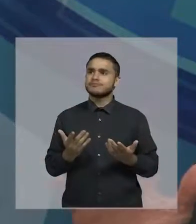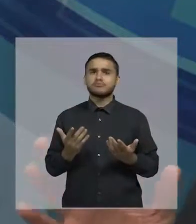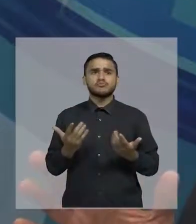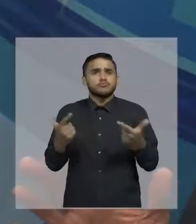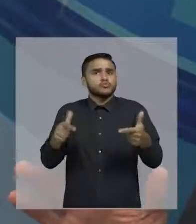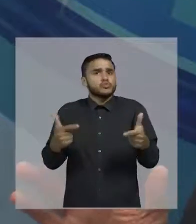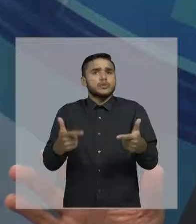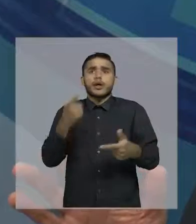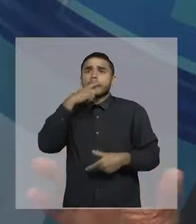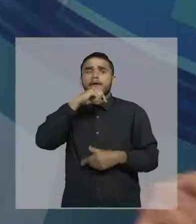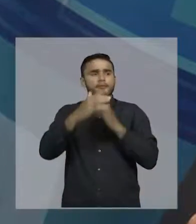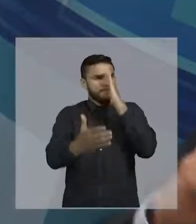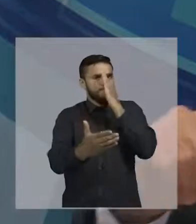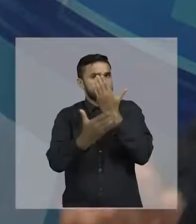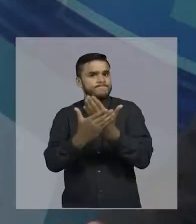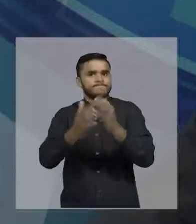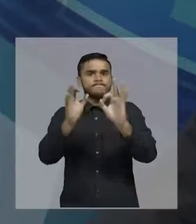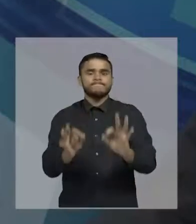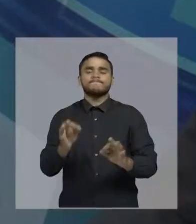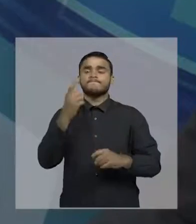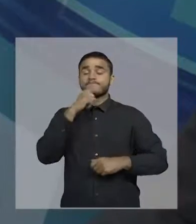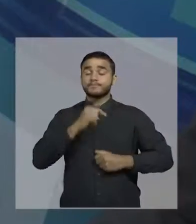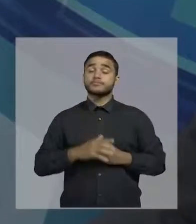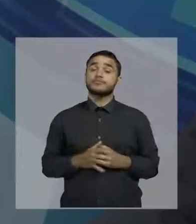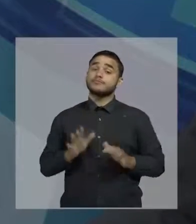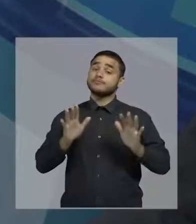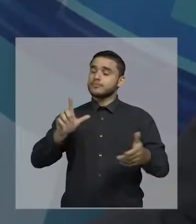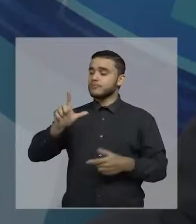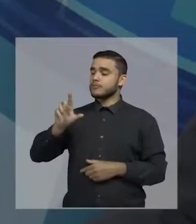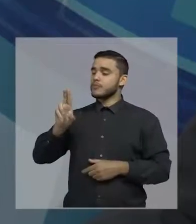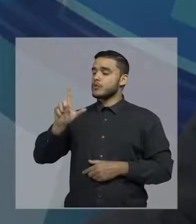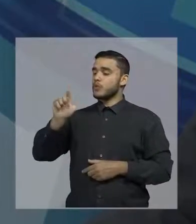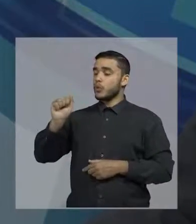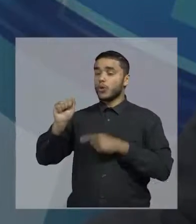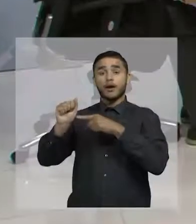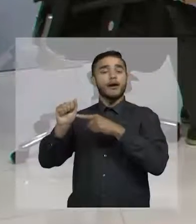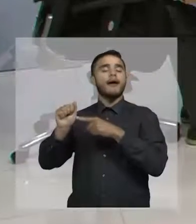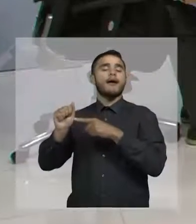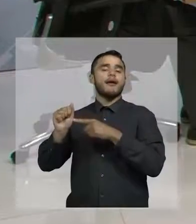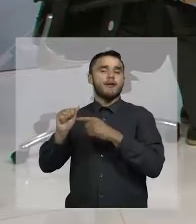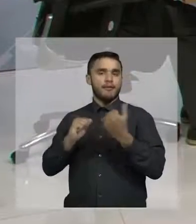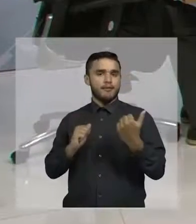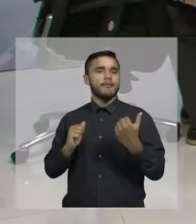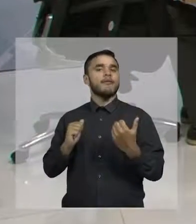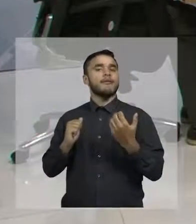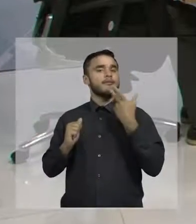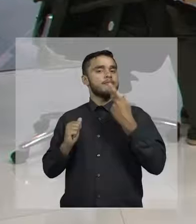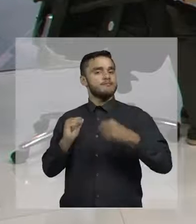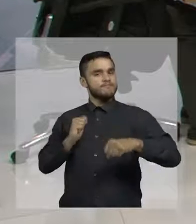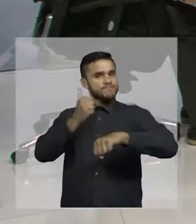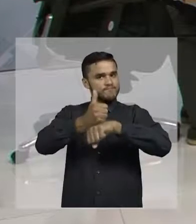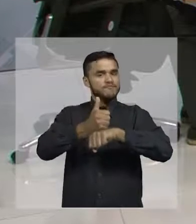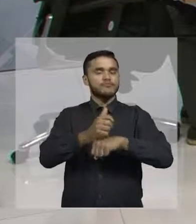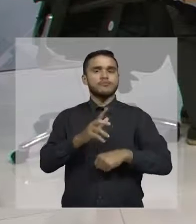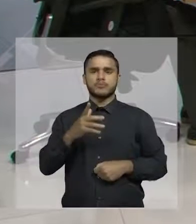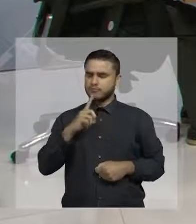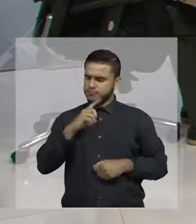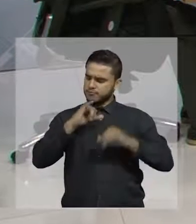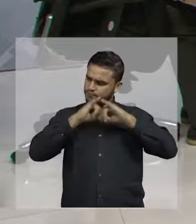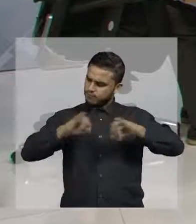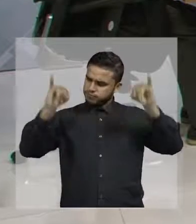política do Brasil no vácuo. E o Lula está preenchendo esse vácuo, né? Com uma